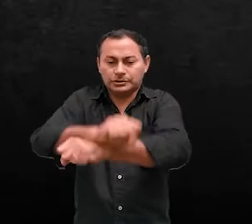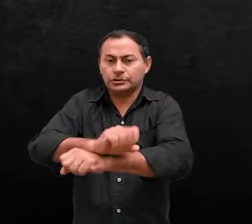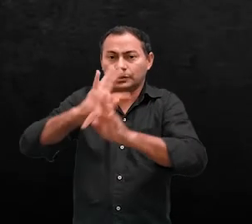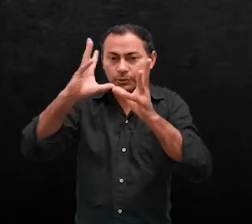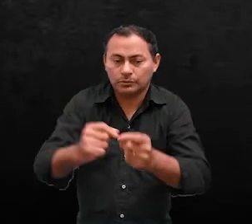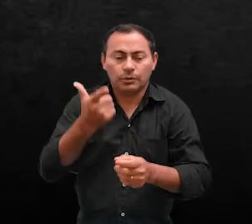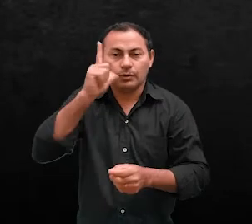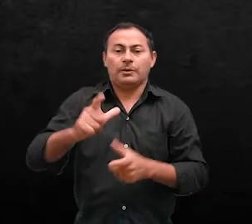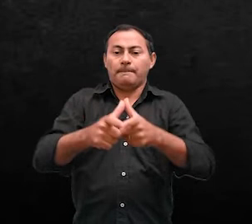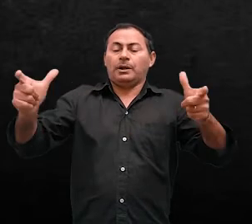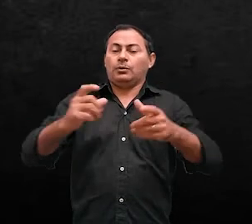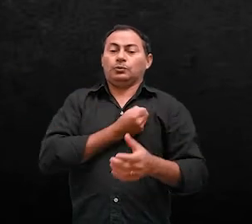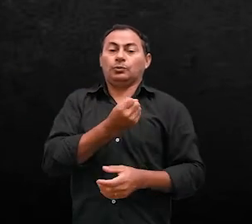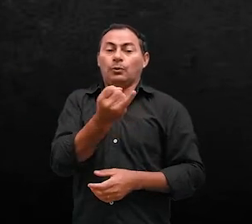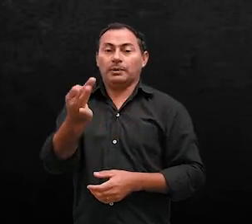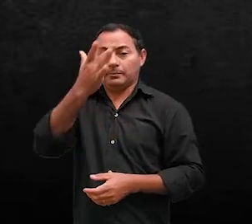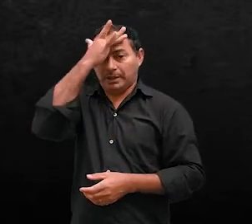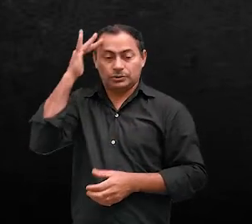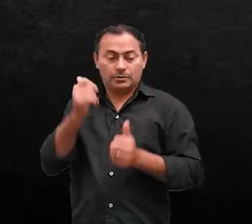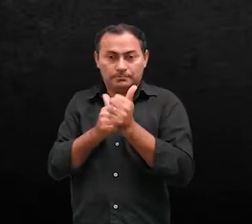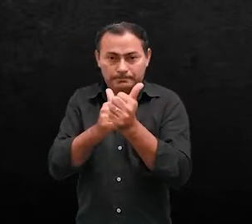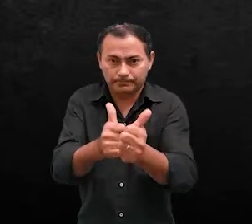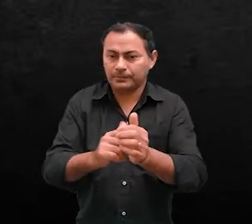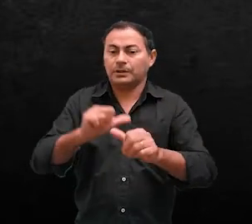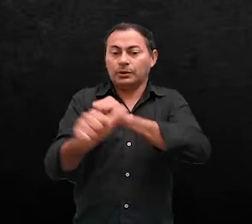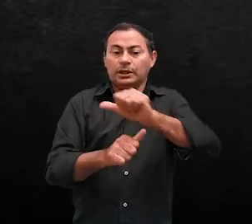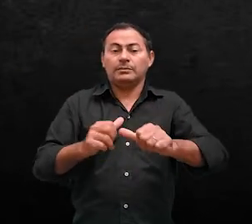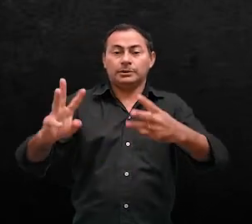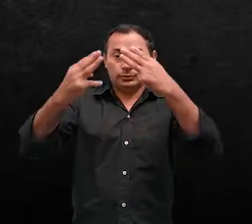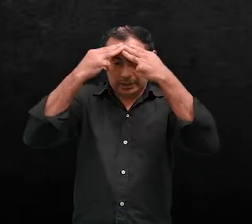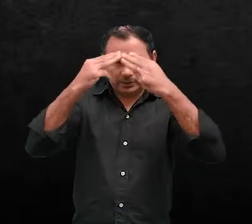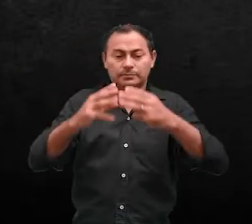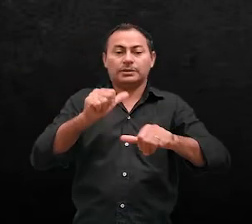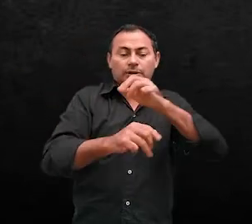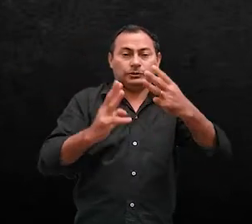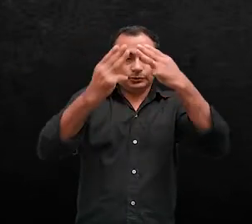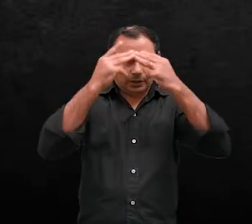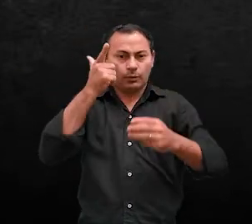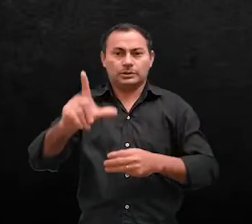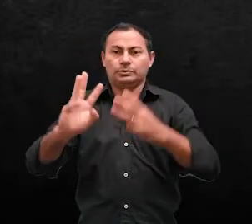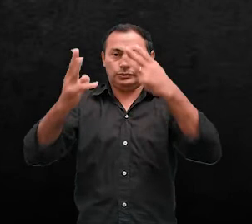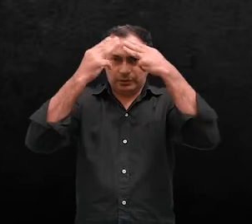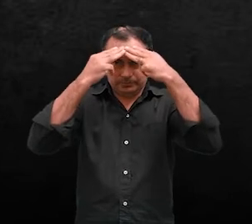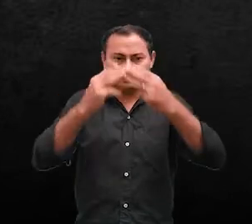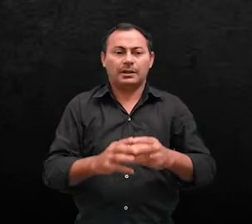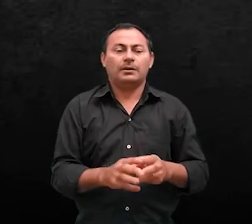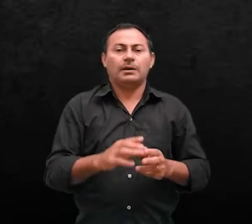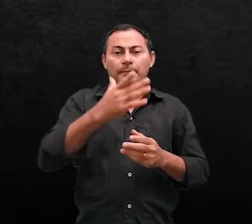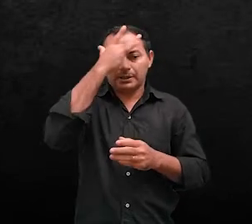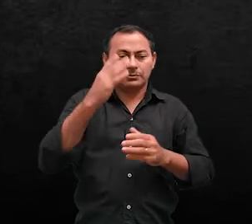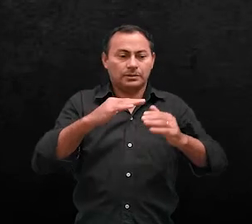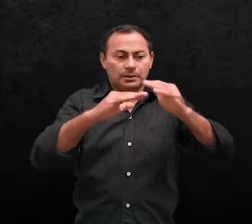escravo de todos para ganhar o maior número possível de pessoas tornei-me judeu para os Judeus a fim de ganhar o meu Deus